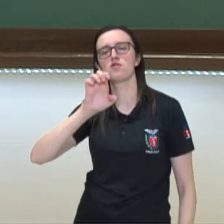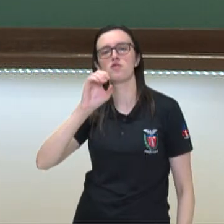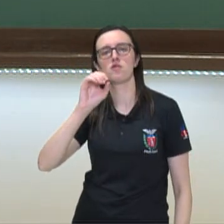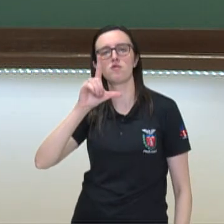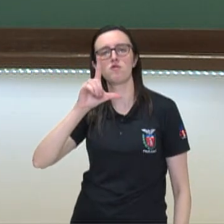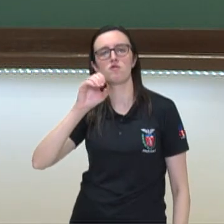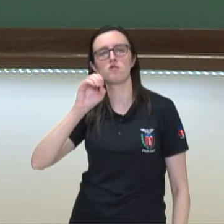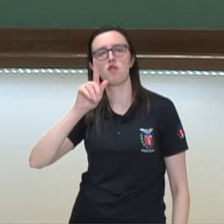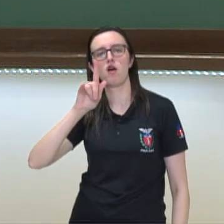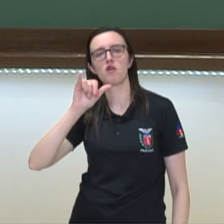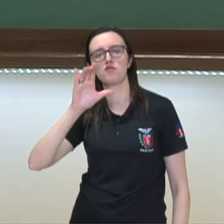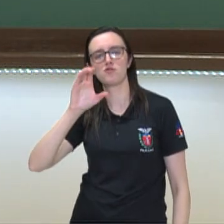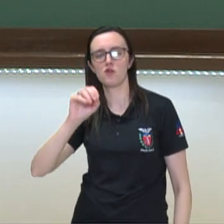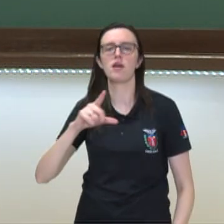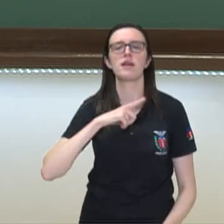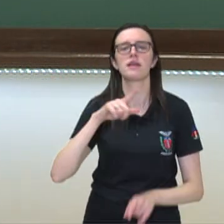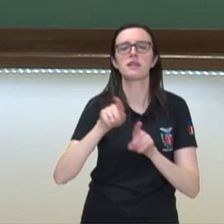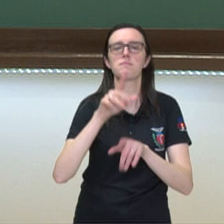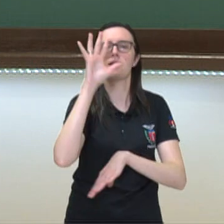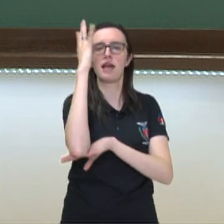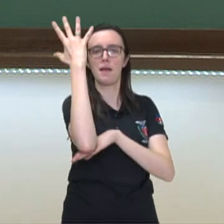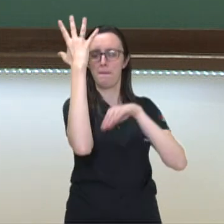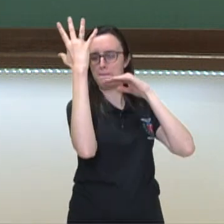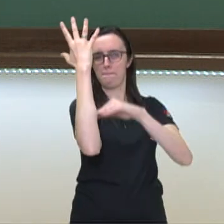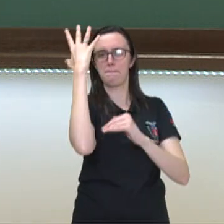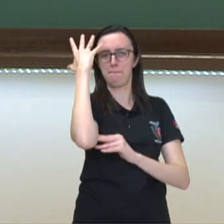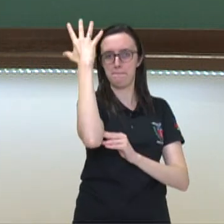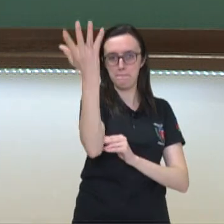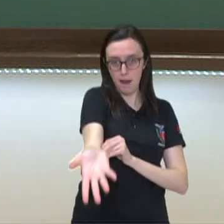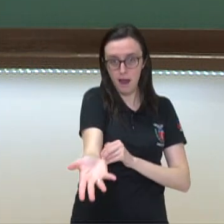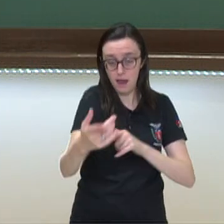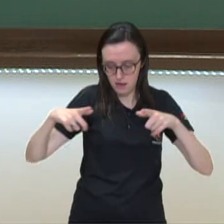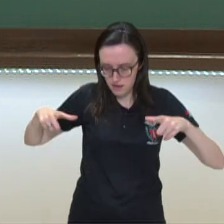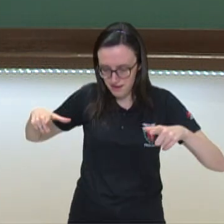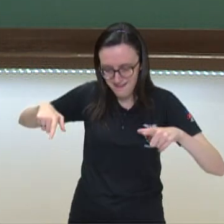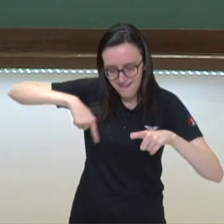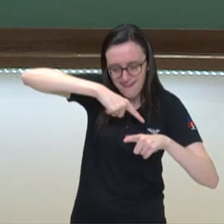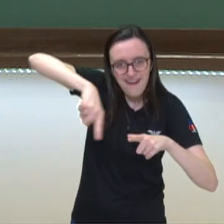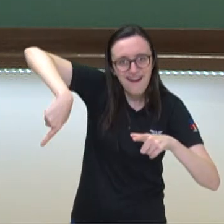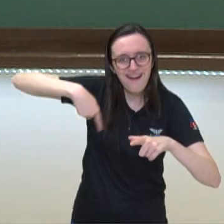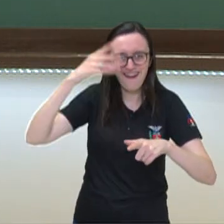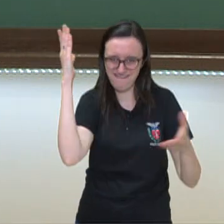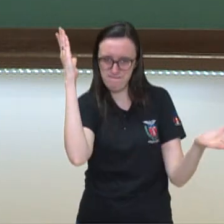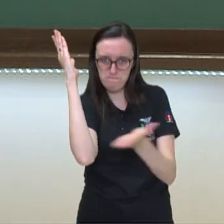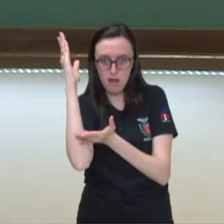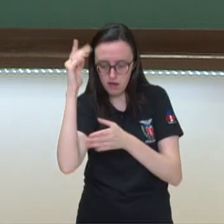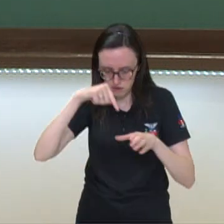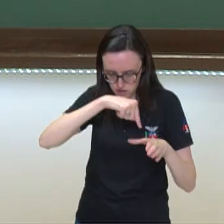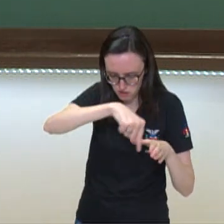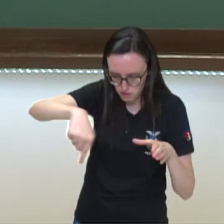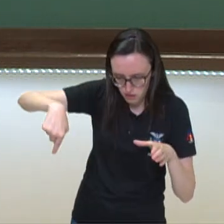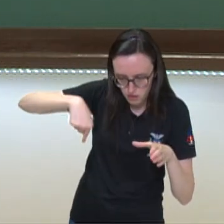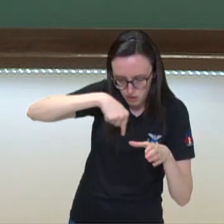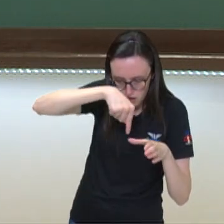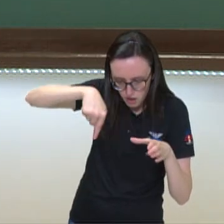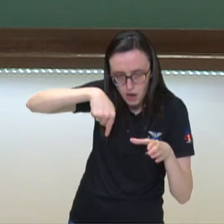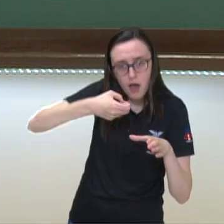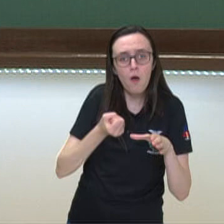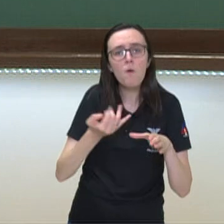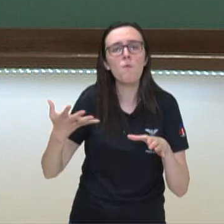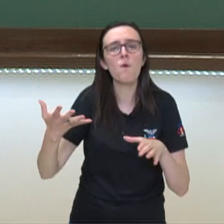árvore que foi cortada, aqueles anéis, é o tempo de vida de cada árvore. Então há um tempo geológico medido por